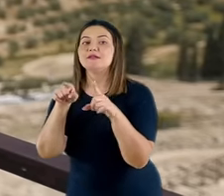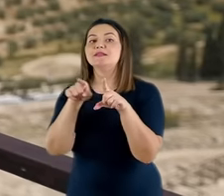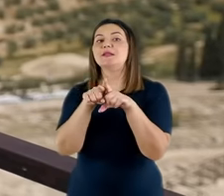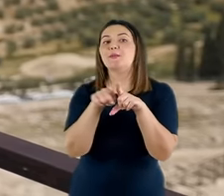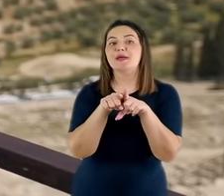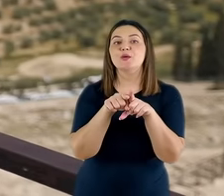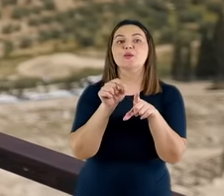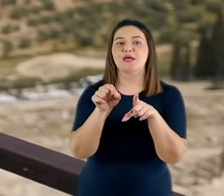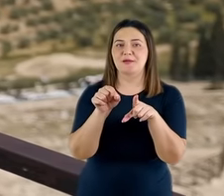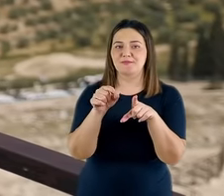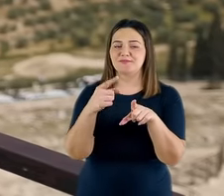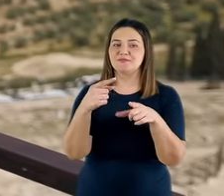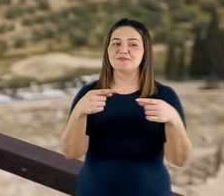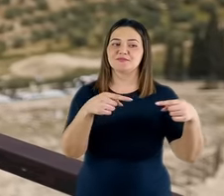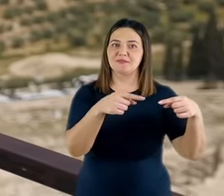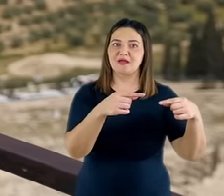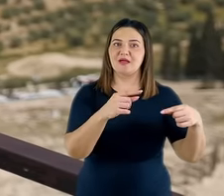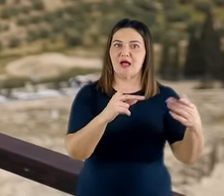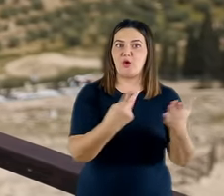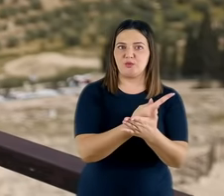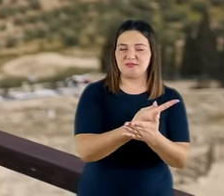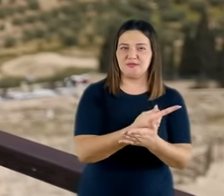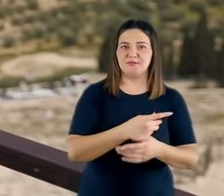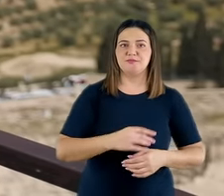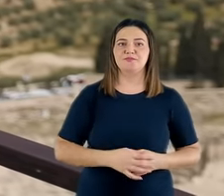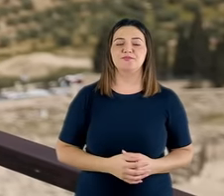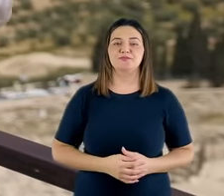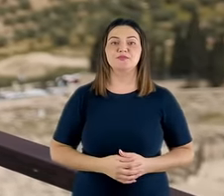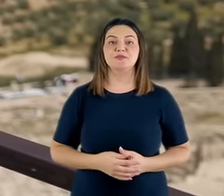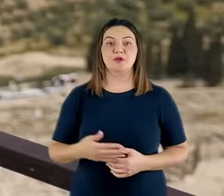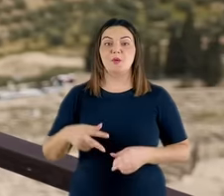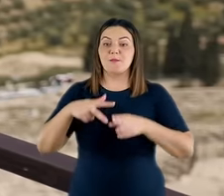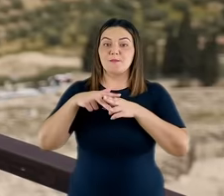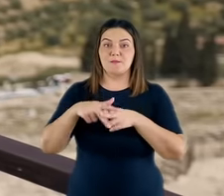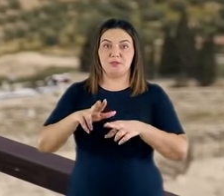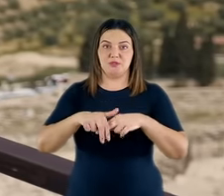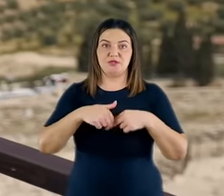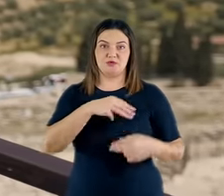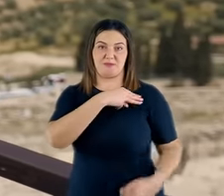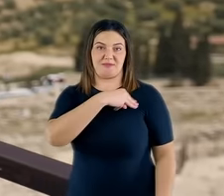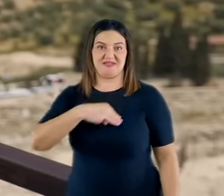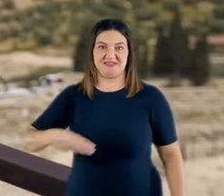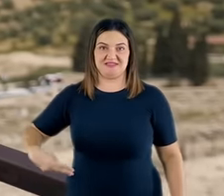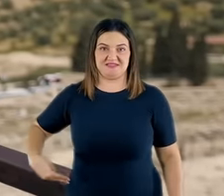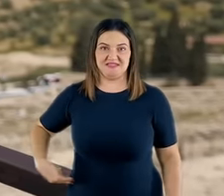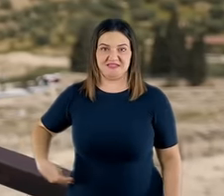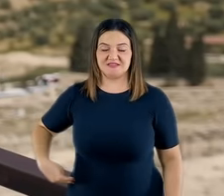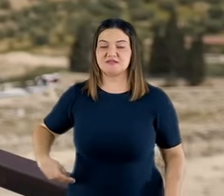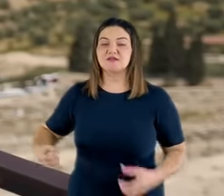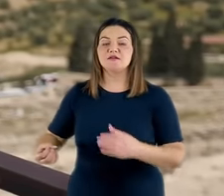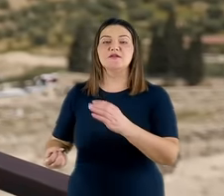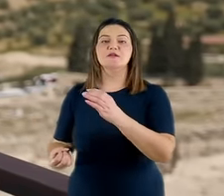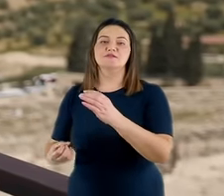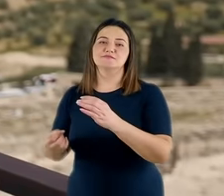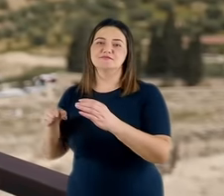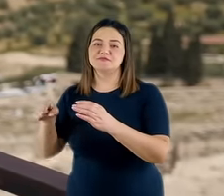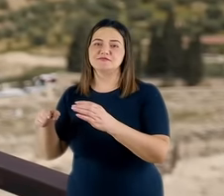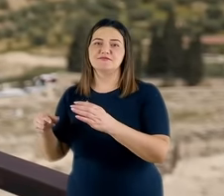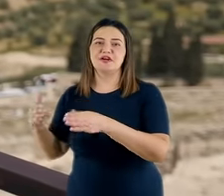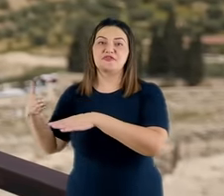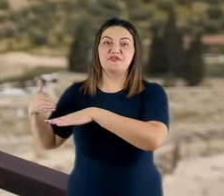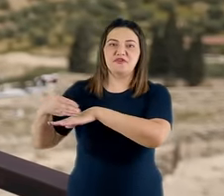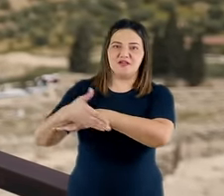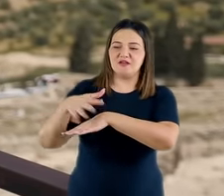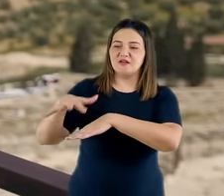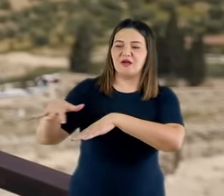mentalidade judaica, o Oriente é o lugar da salvação, de onde vem o Messias. Por isso o Jardim do Éden foi plantado na banda do Oriente. O anjo